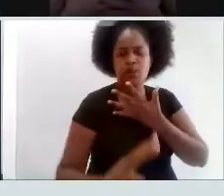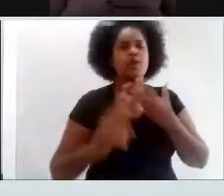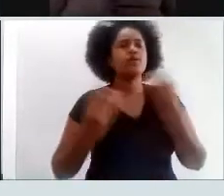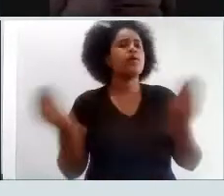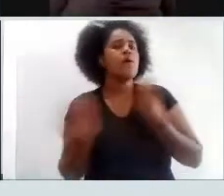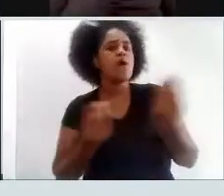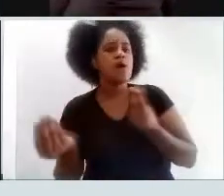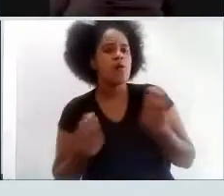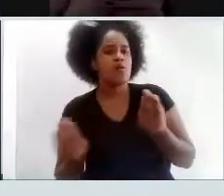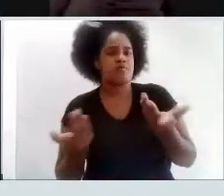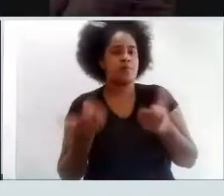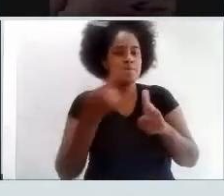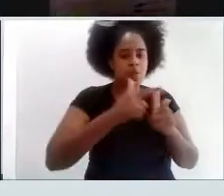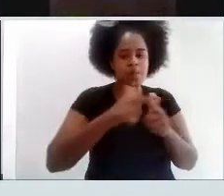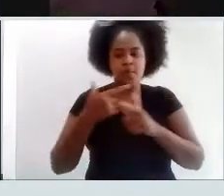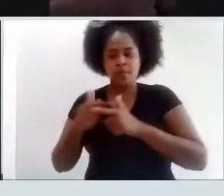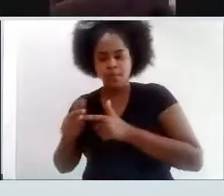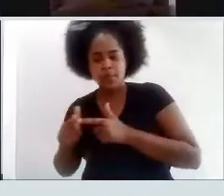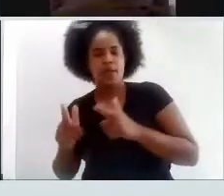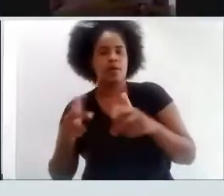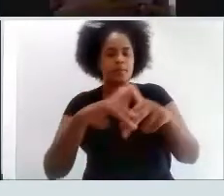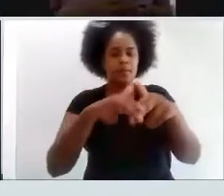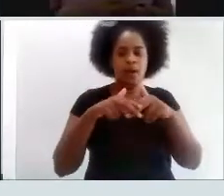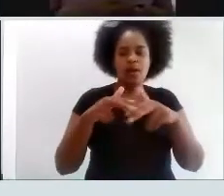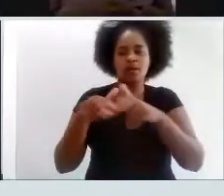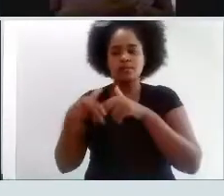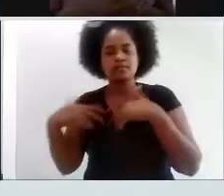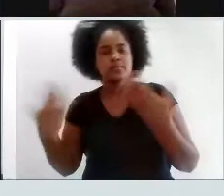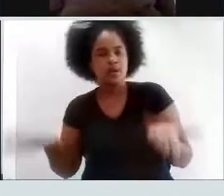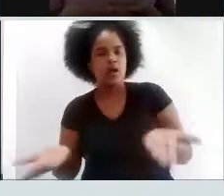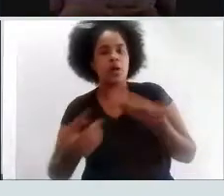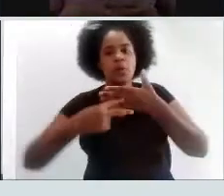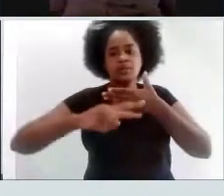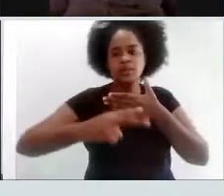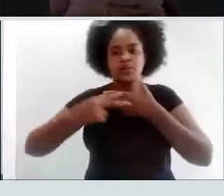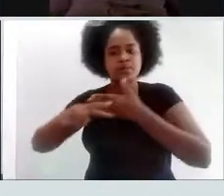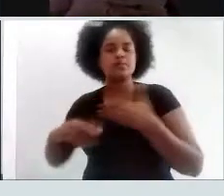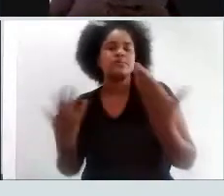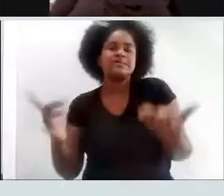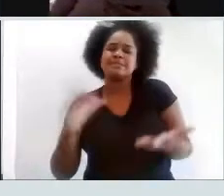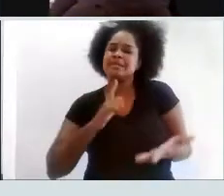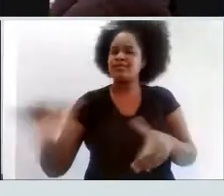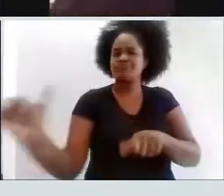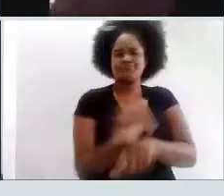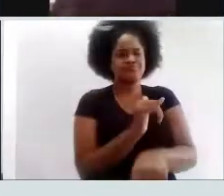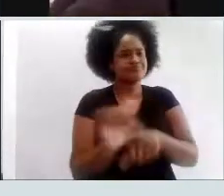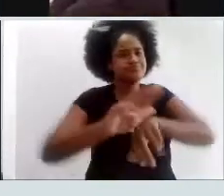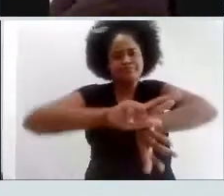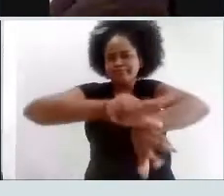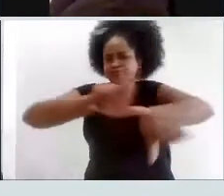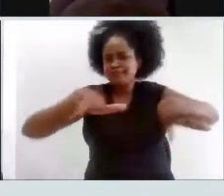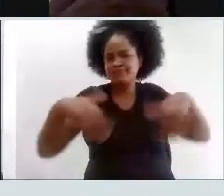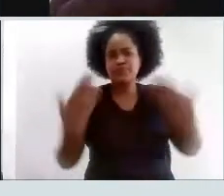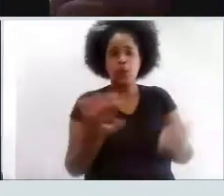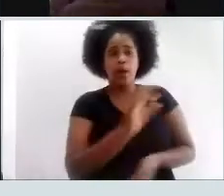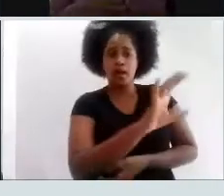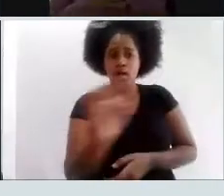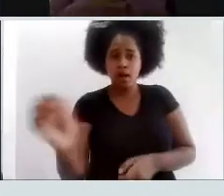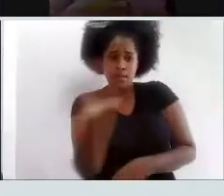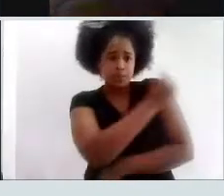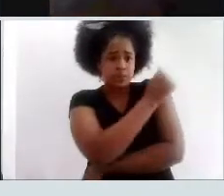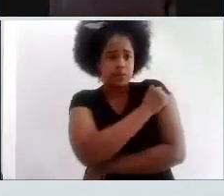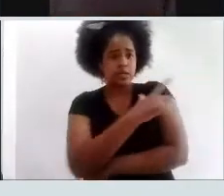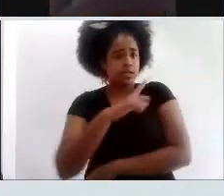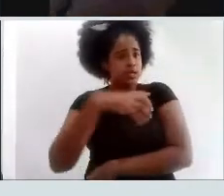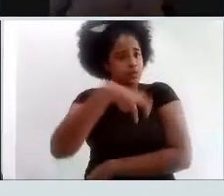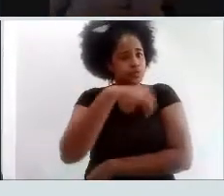consequência, enfim. Tem várias estratégias que a gente também vai ver. E aí, cada aluno, né, vai ter um caminho, vai